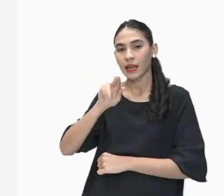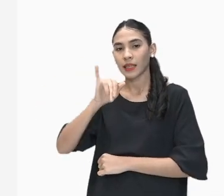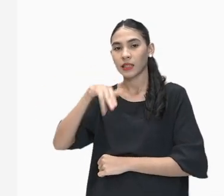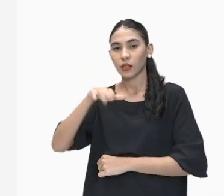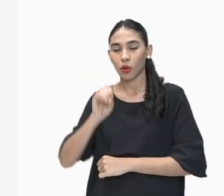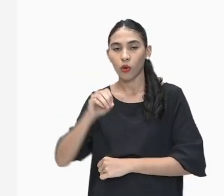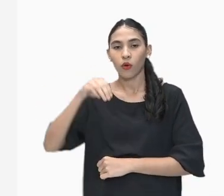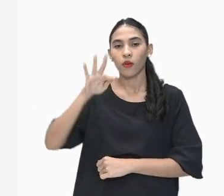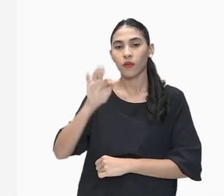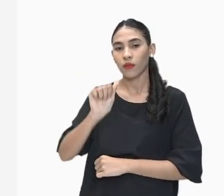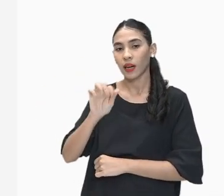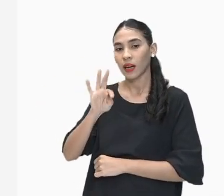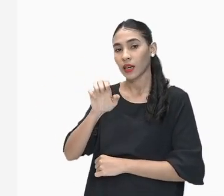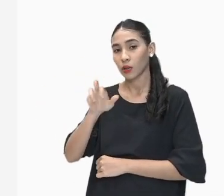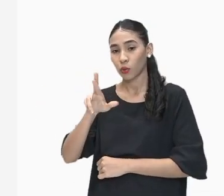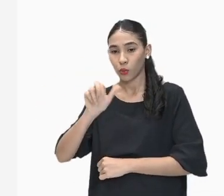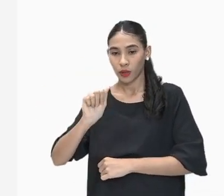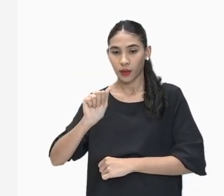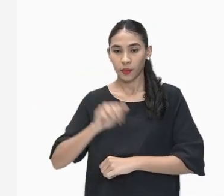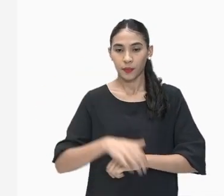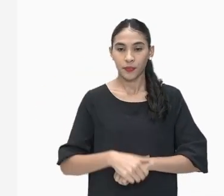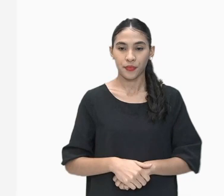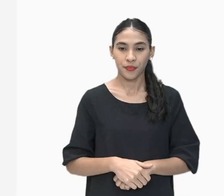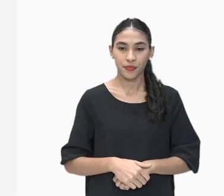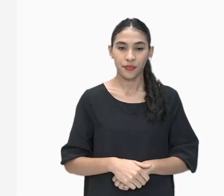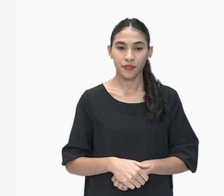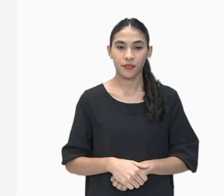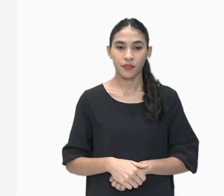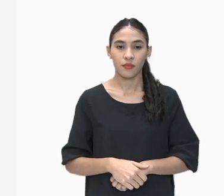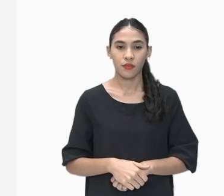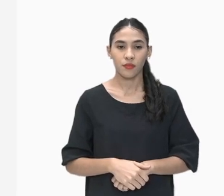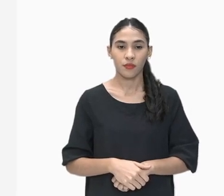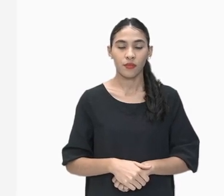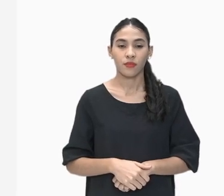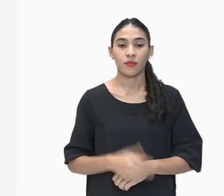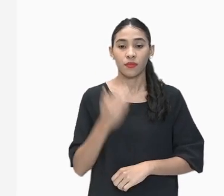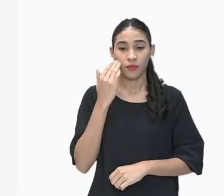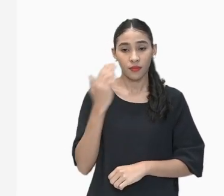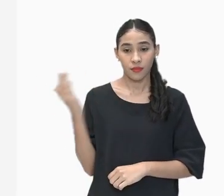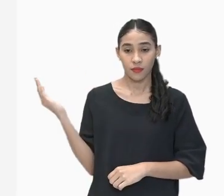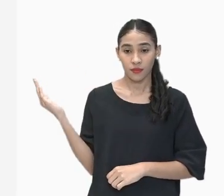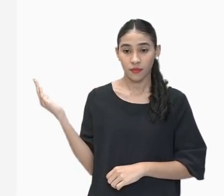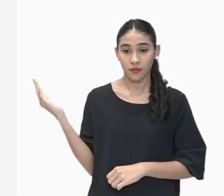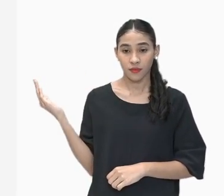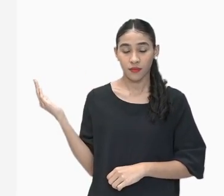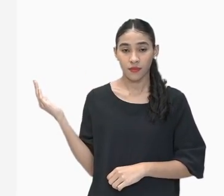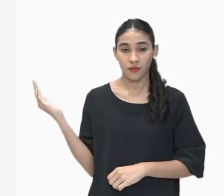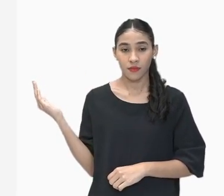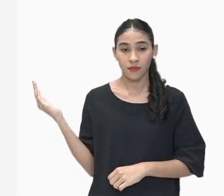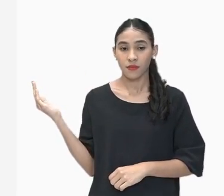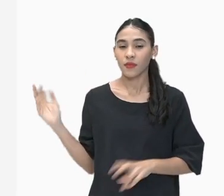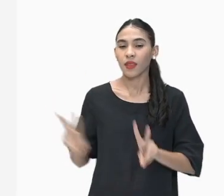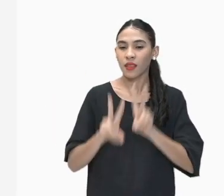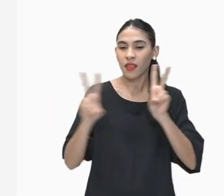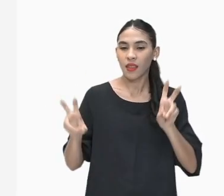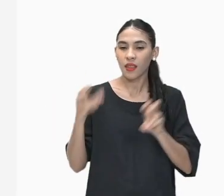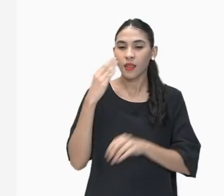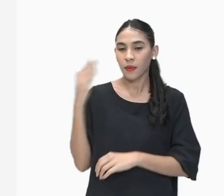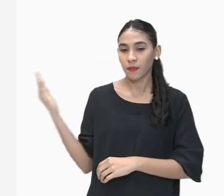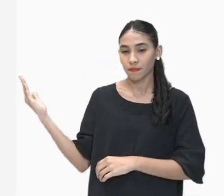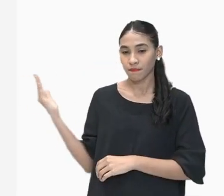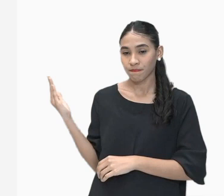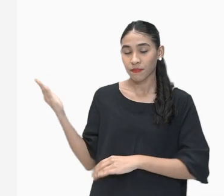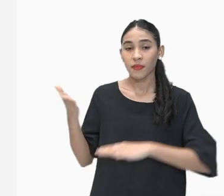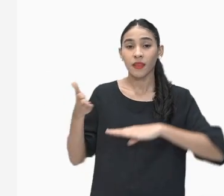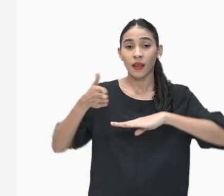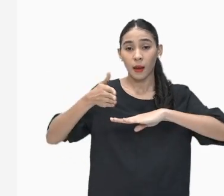Maquinofatura. Vamos lá, então? Vejam lá. A maquinofatura. A maquinofatura, na Idade